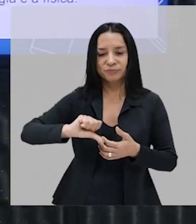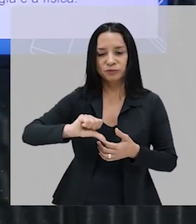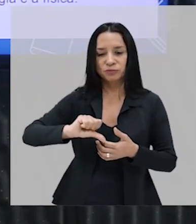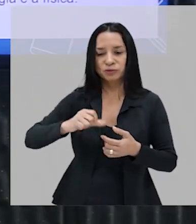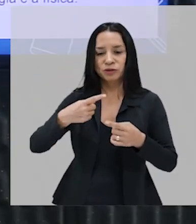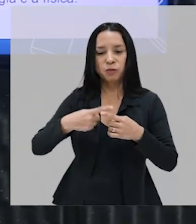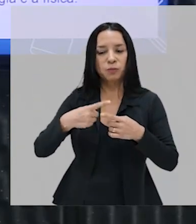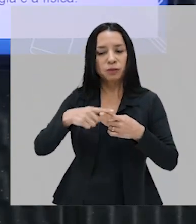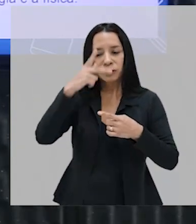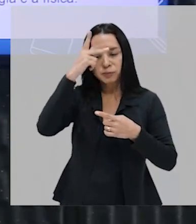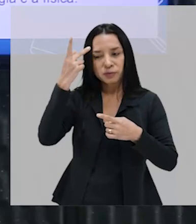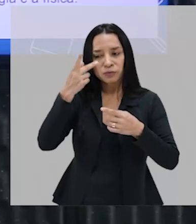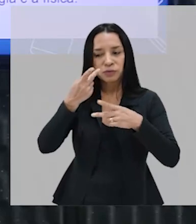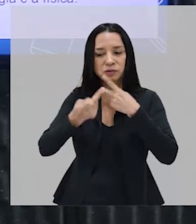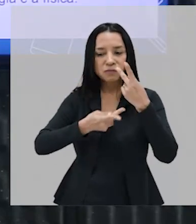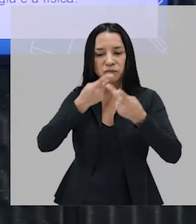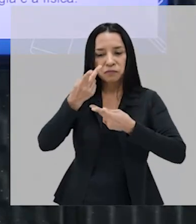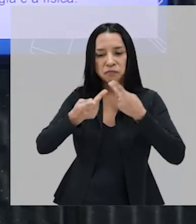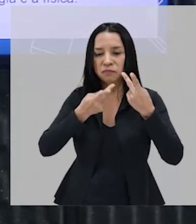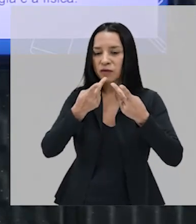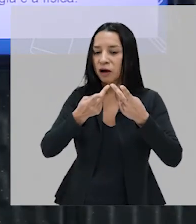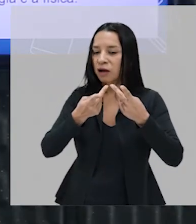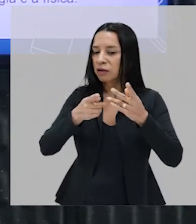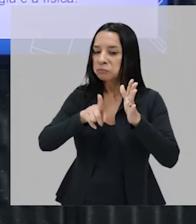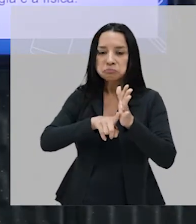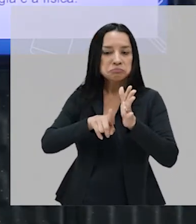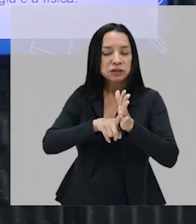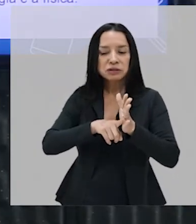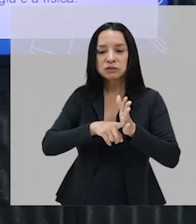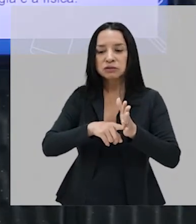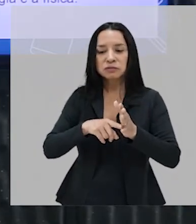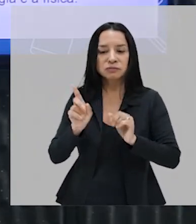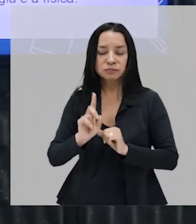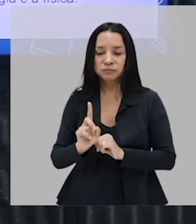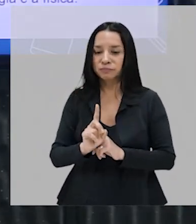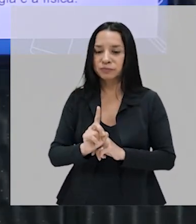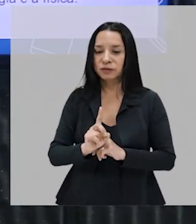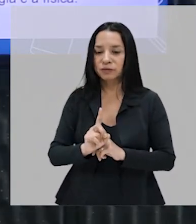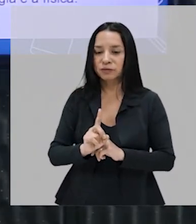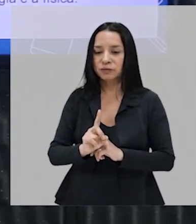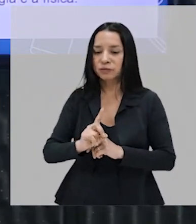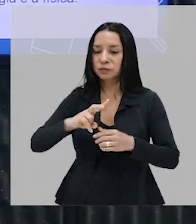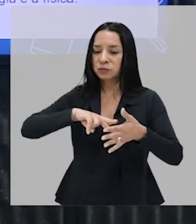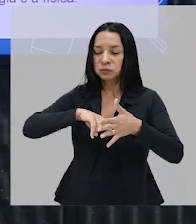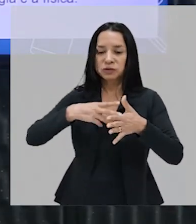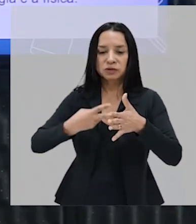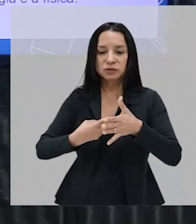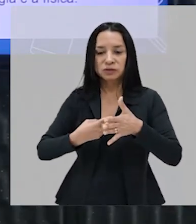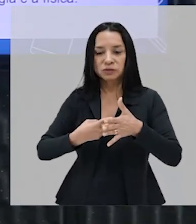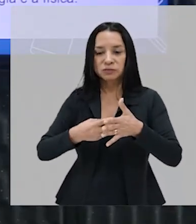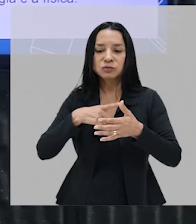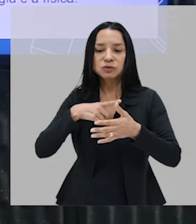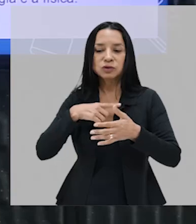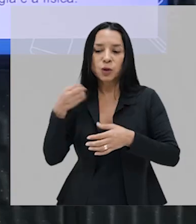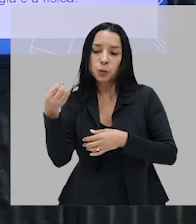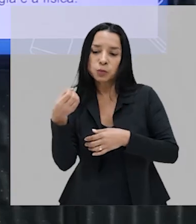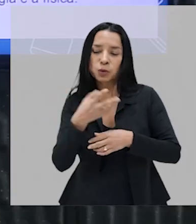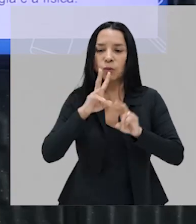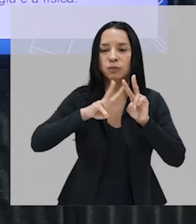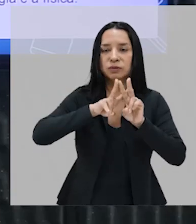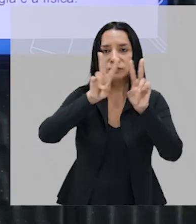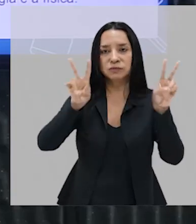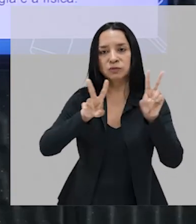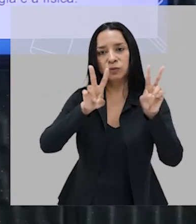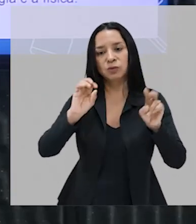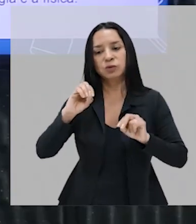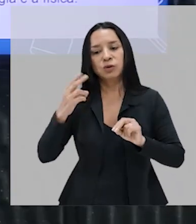fala em negativo, pensa logo que é pessimismo. Não é. Esse negativo é no sentido de fornecer novas visões ou visões